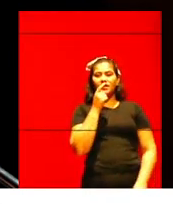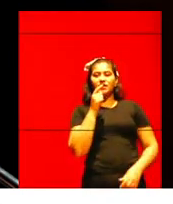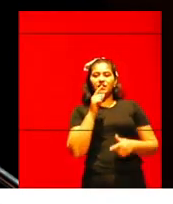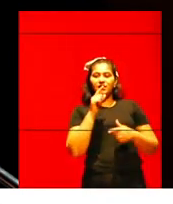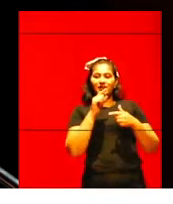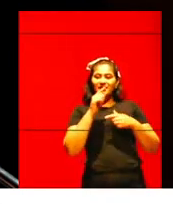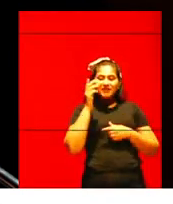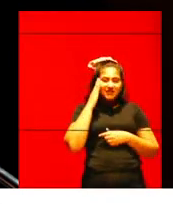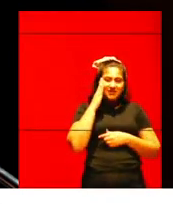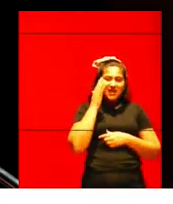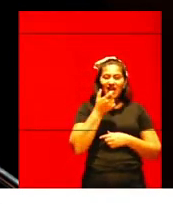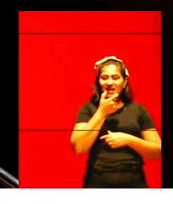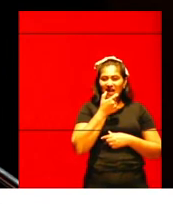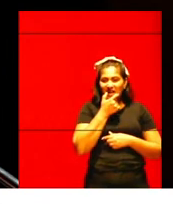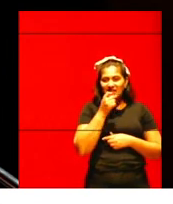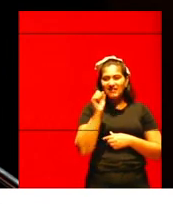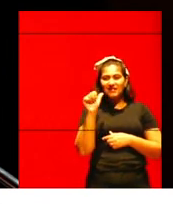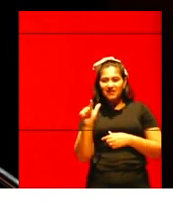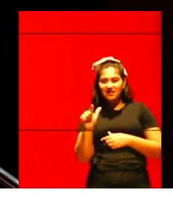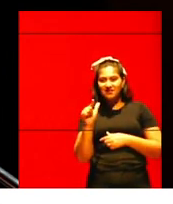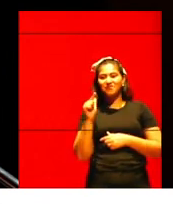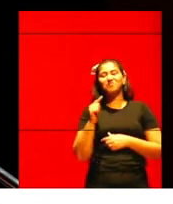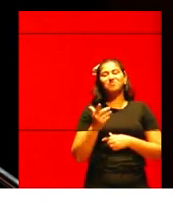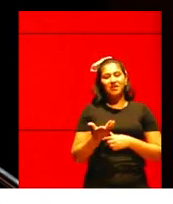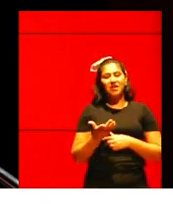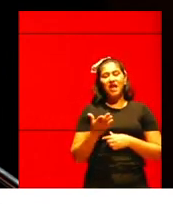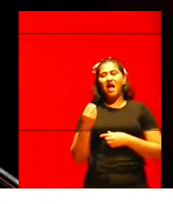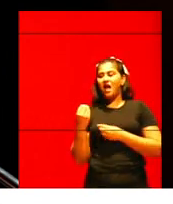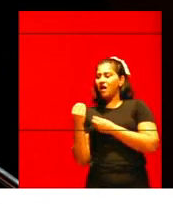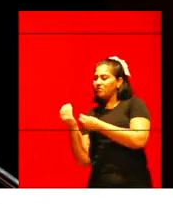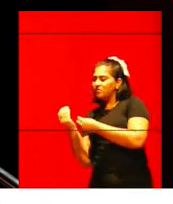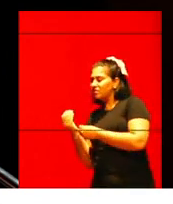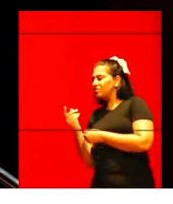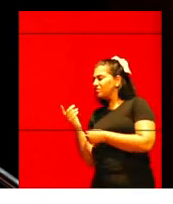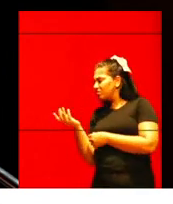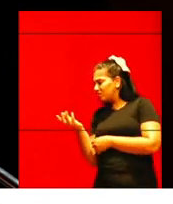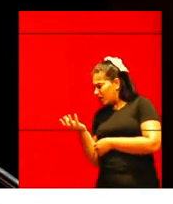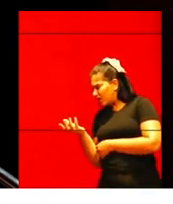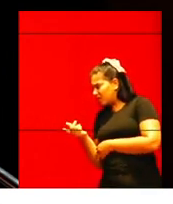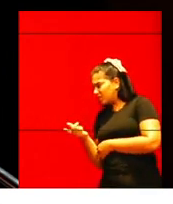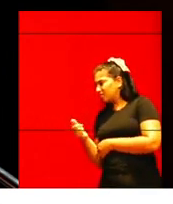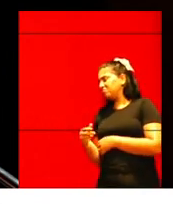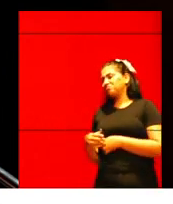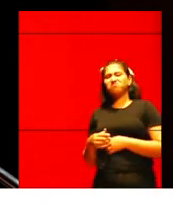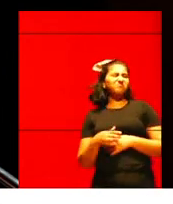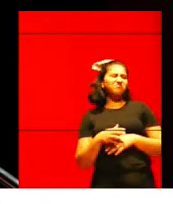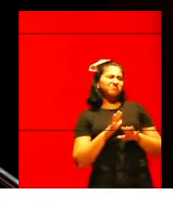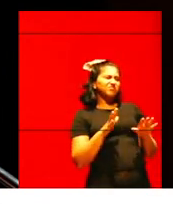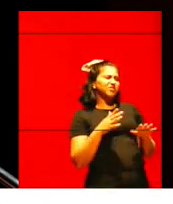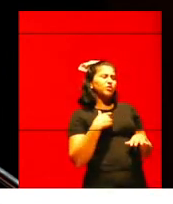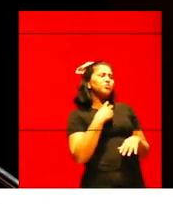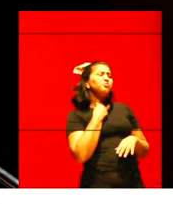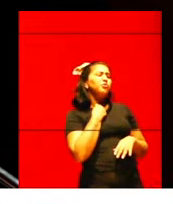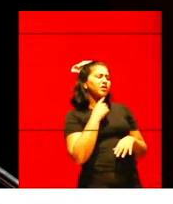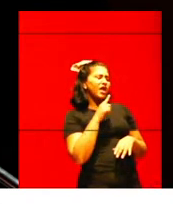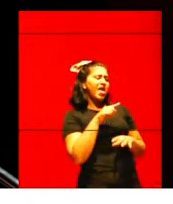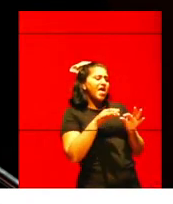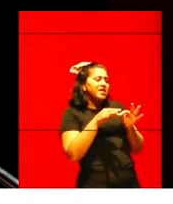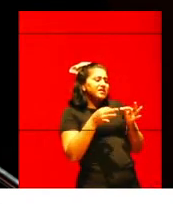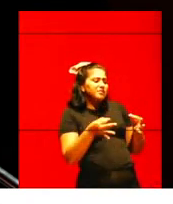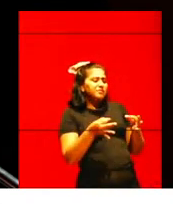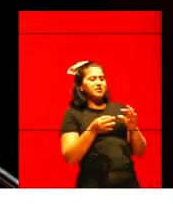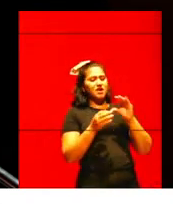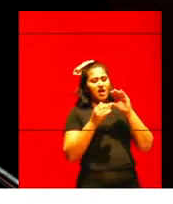na escola, eu ofereci para ela, só que ela falou: eu não estou podendo comer carboidrato simples. E eu falei: